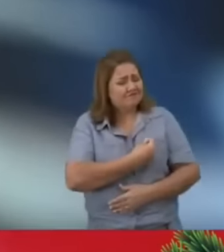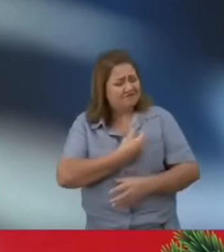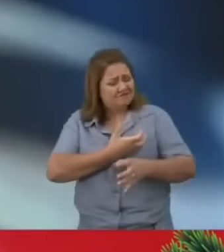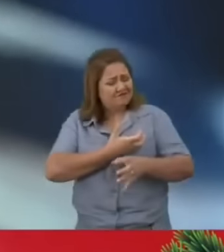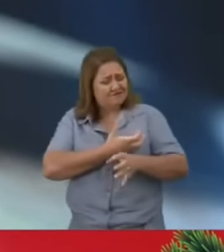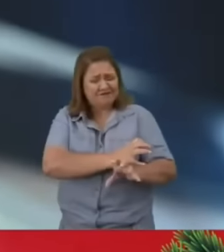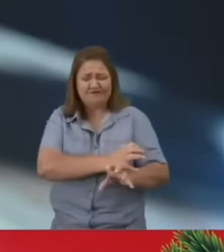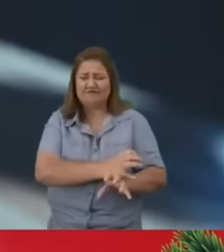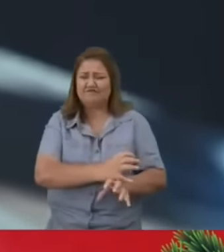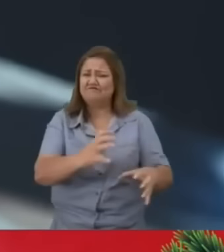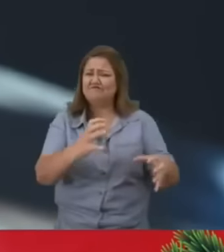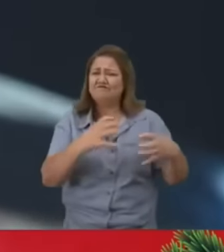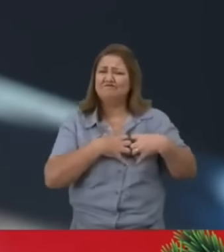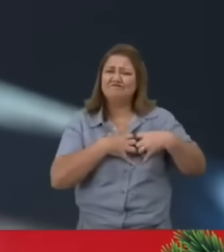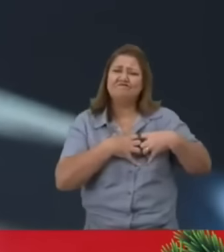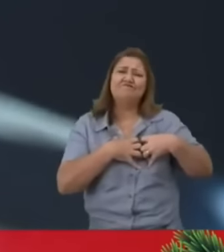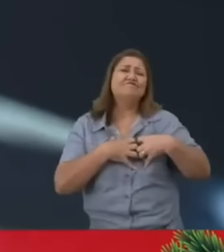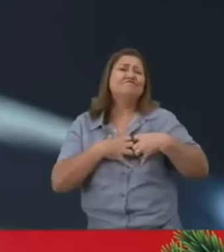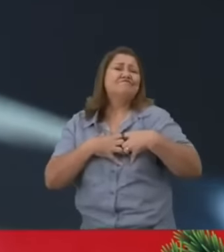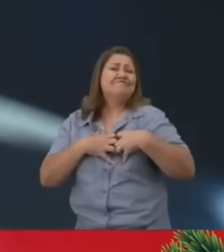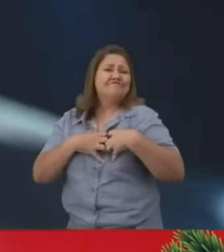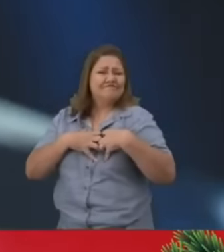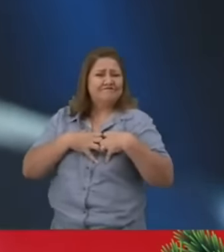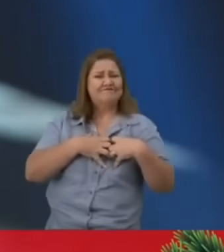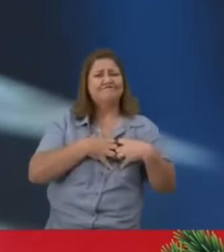vida vazia